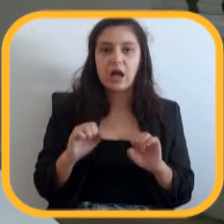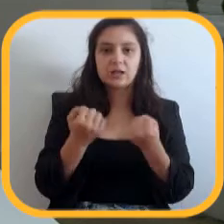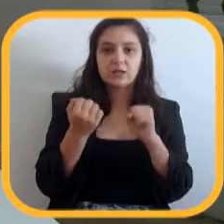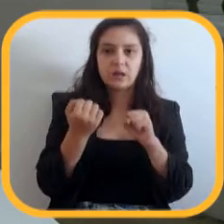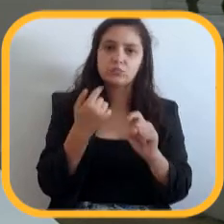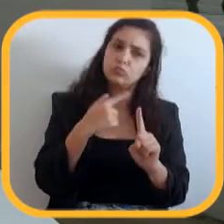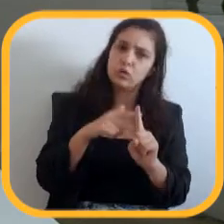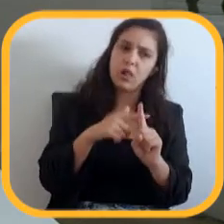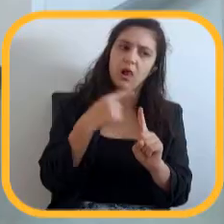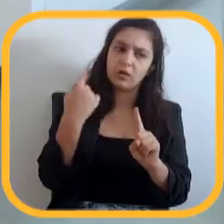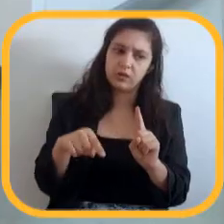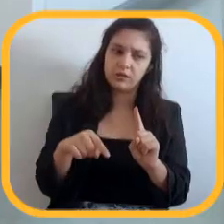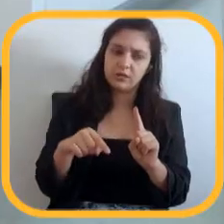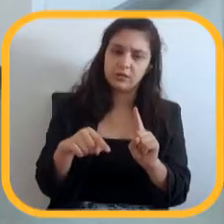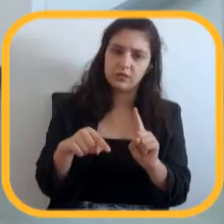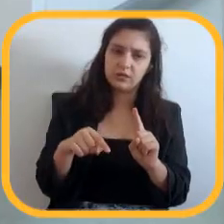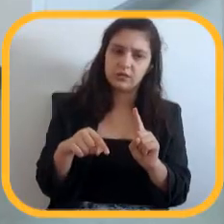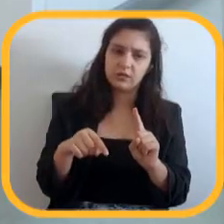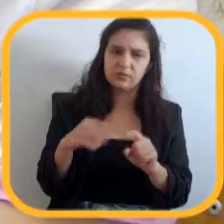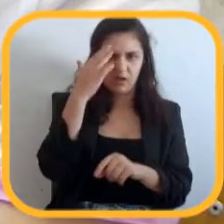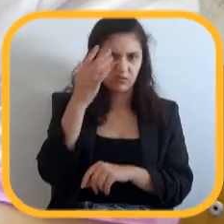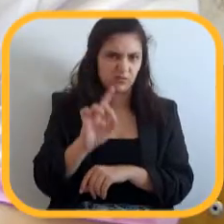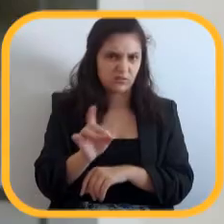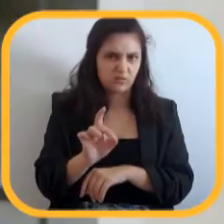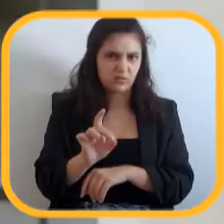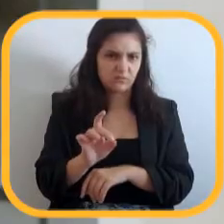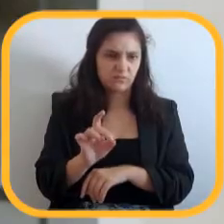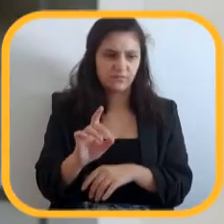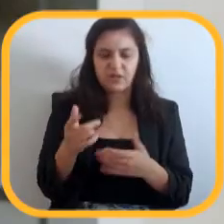tem um lado positivo? Eu acho que